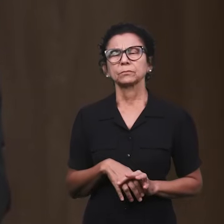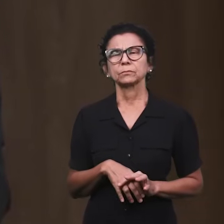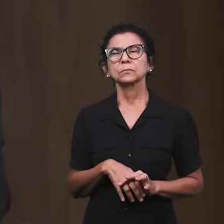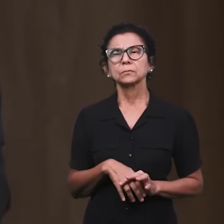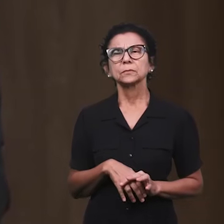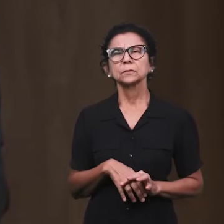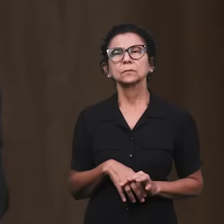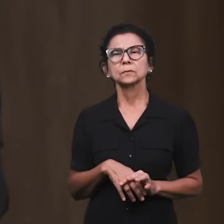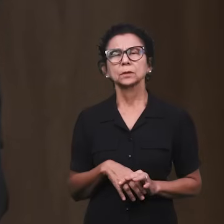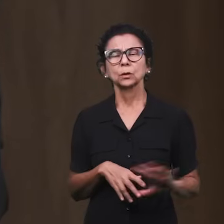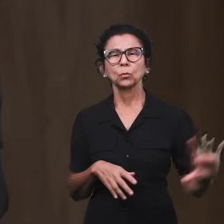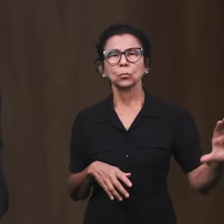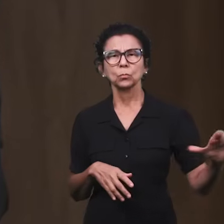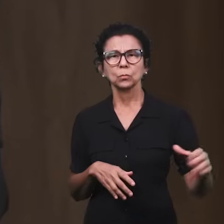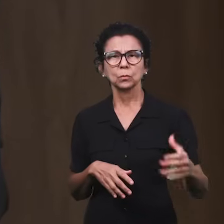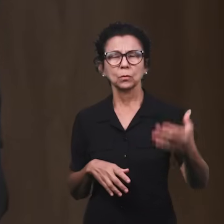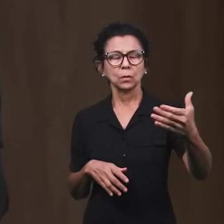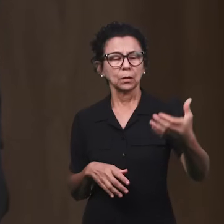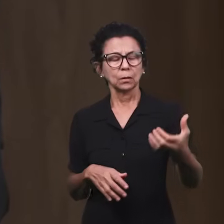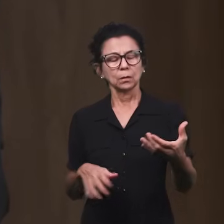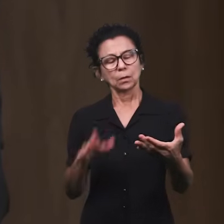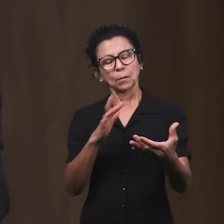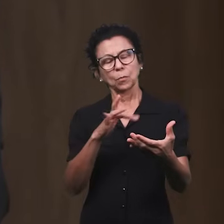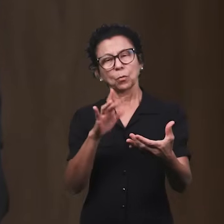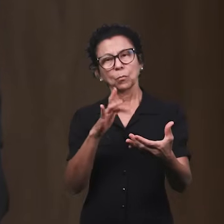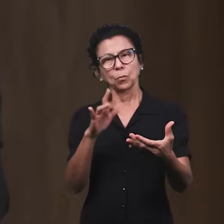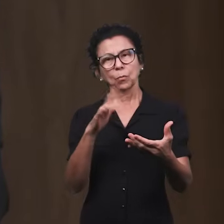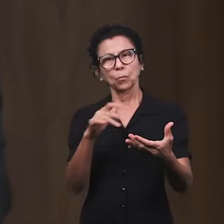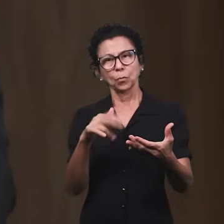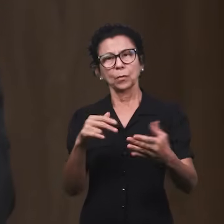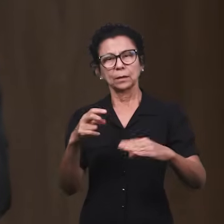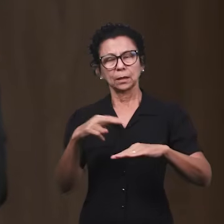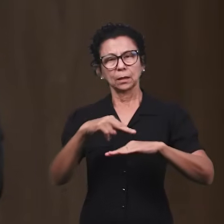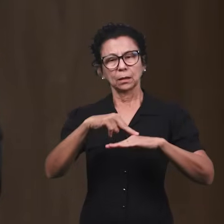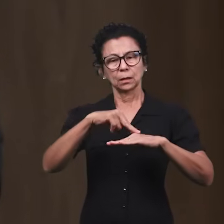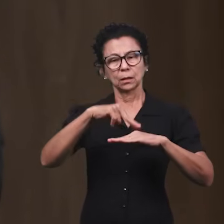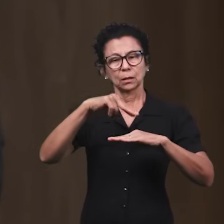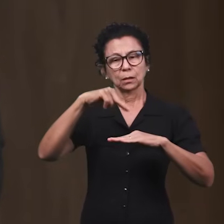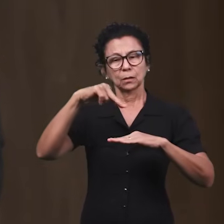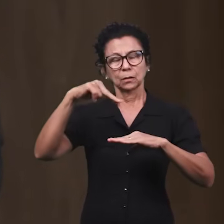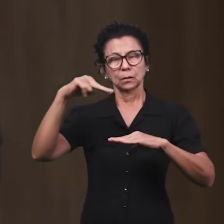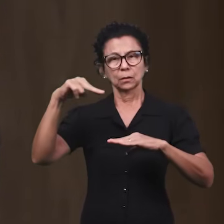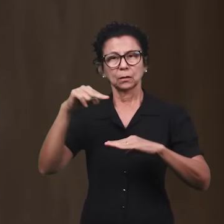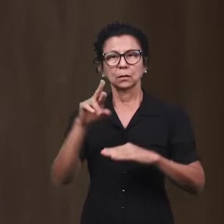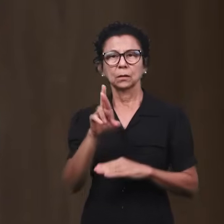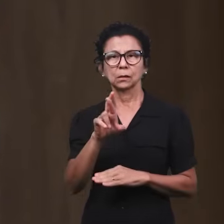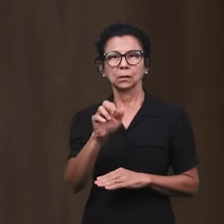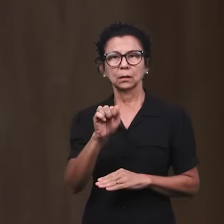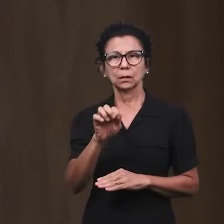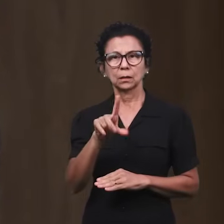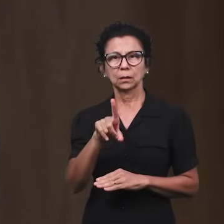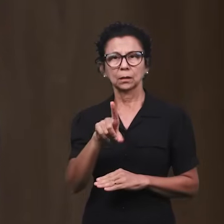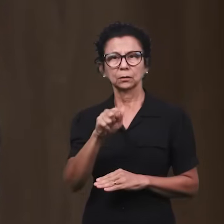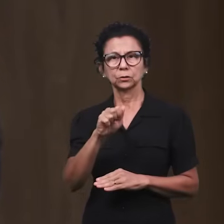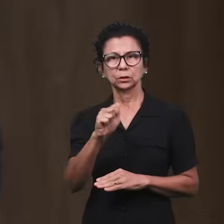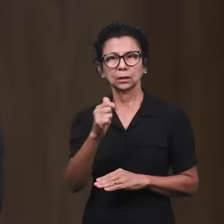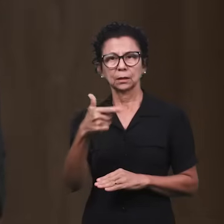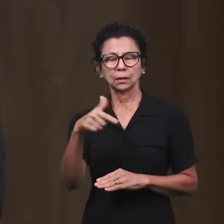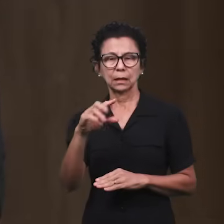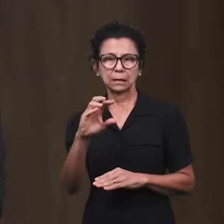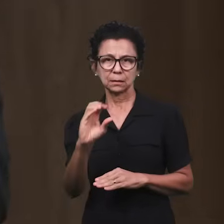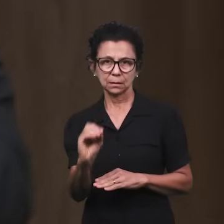celular ele produz radiação, algum tipo de radiação. Aqueles que defendem, que vendem,